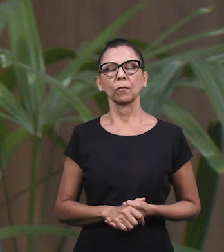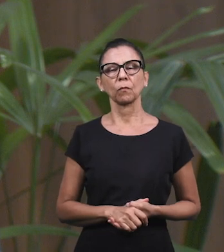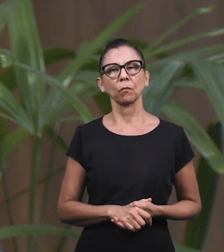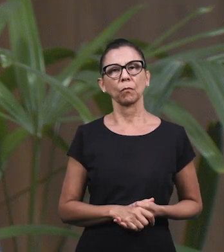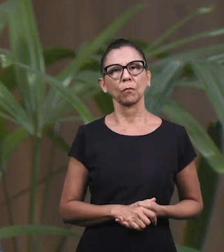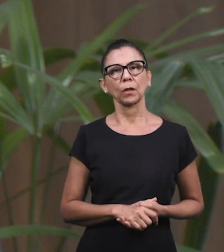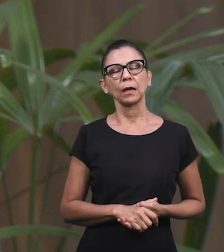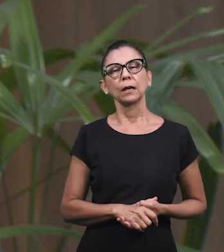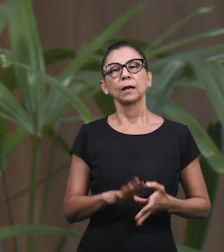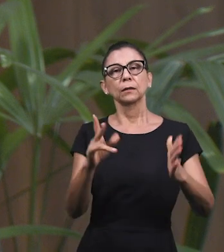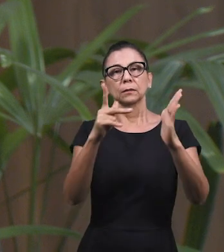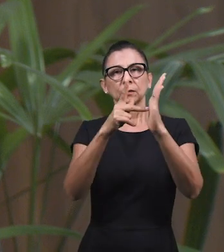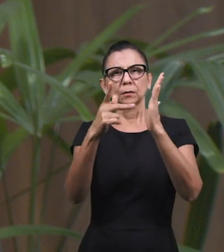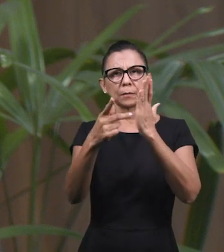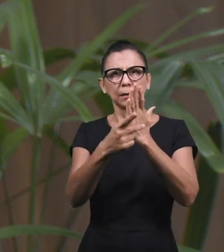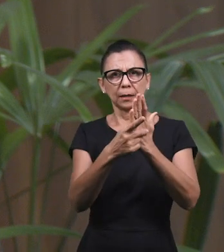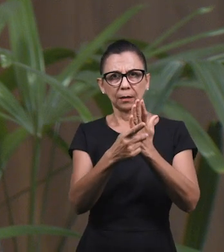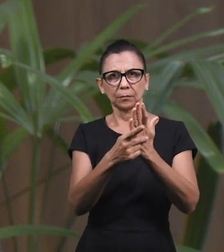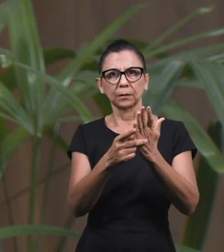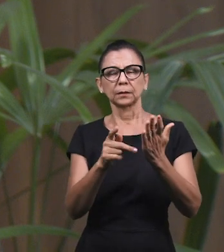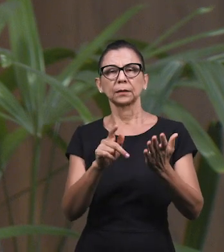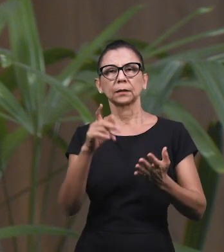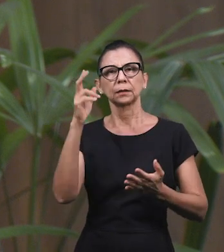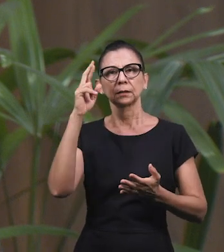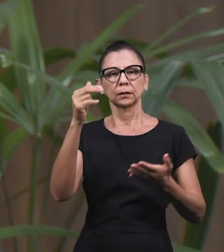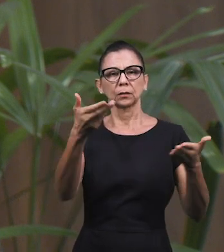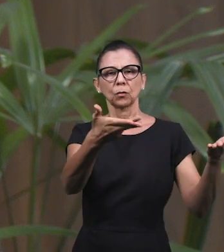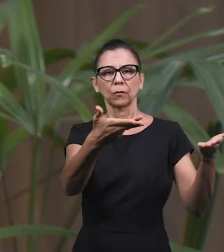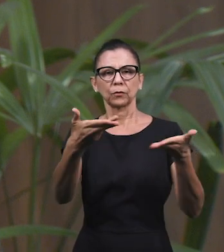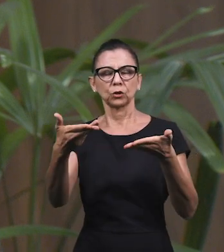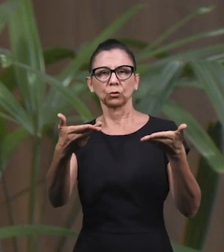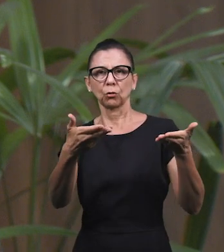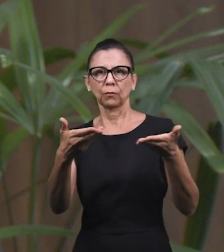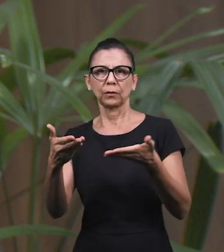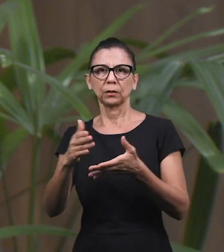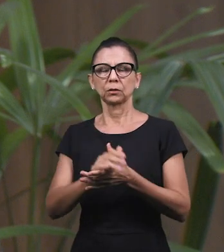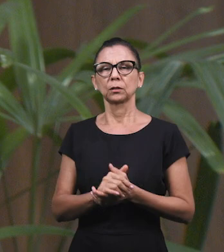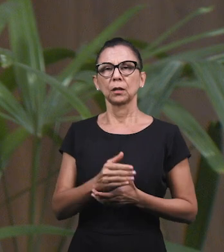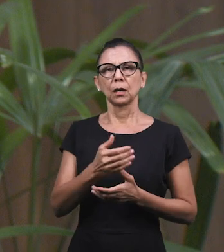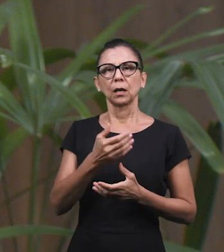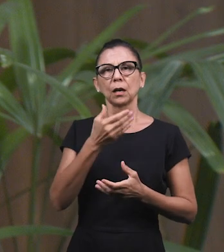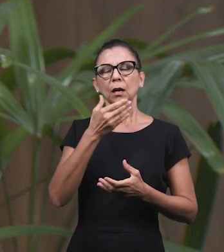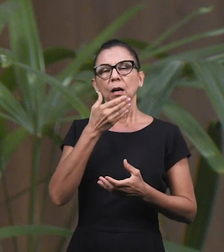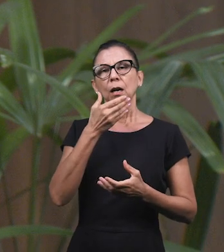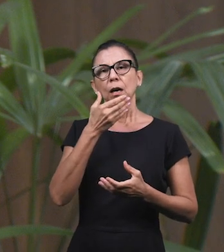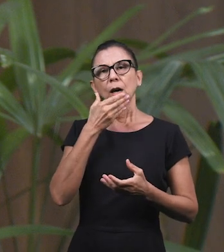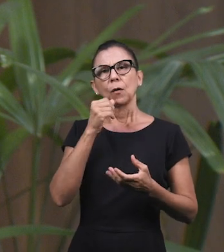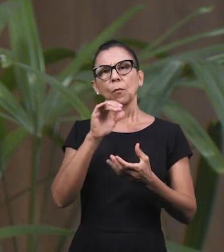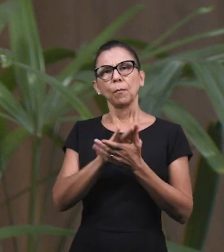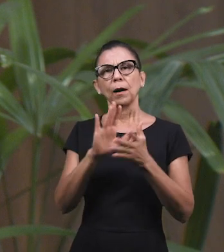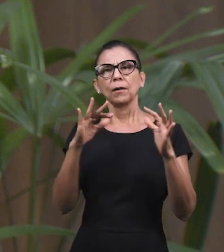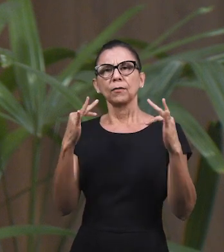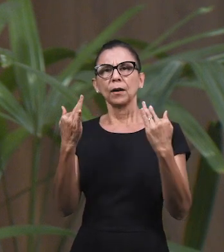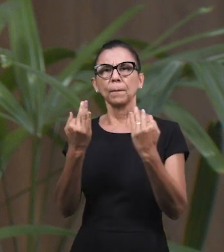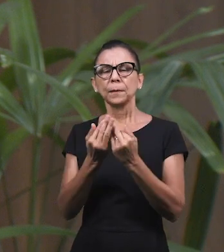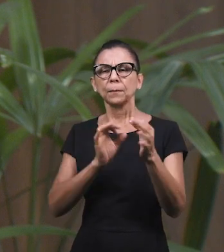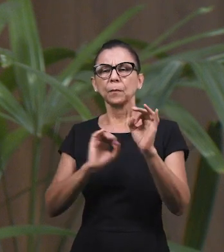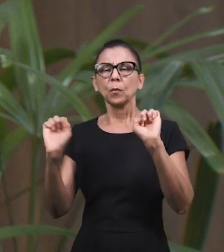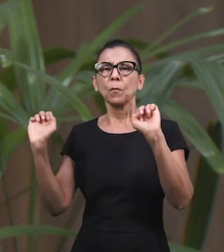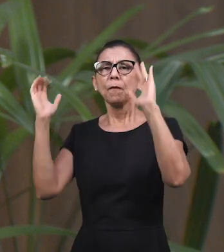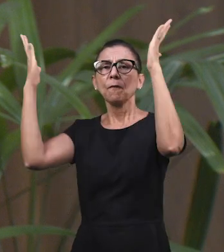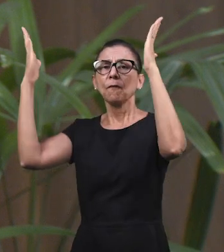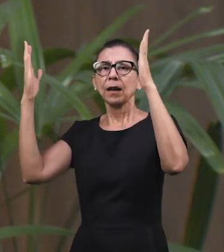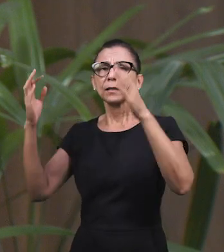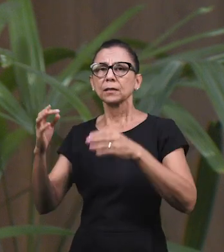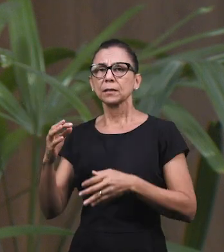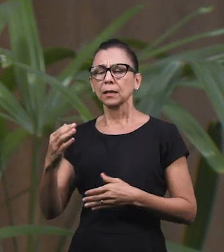quando a gente fala sobre aquelas parábolas do convite, né? E o pai de família fez uma bodas, convidou a muitos, eles não quiseram